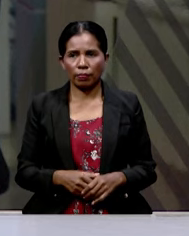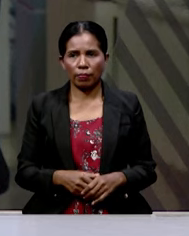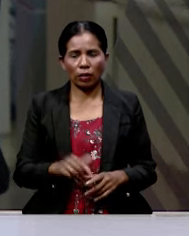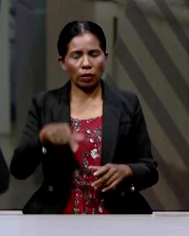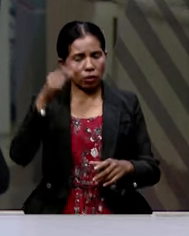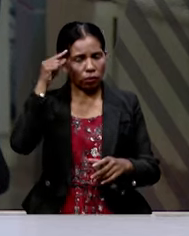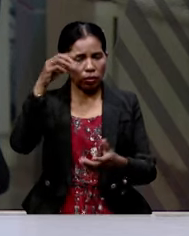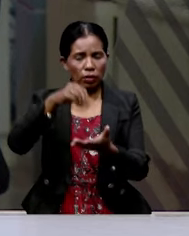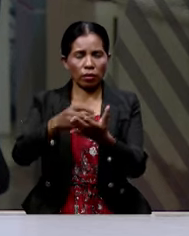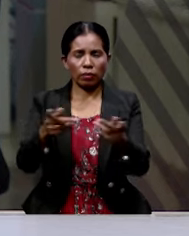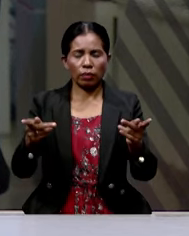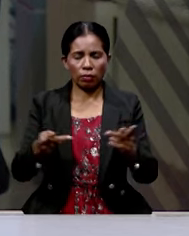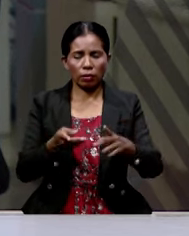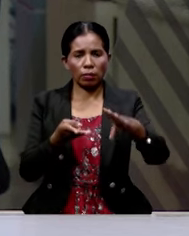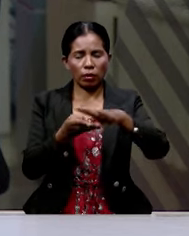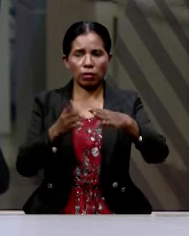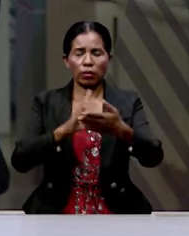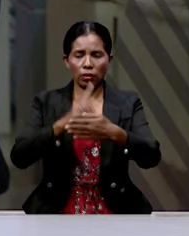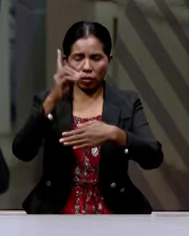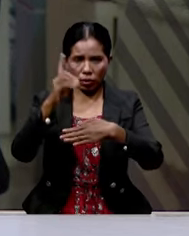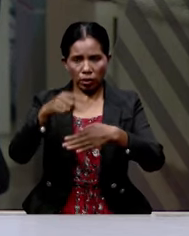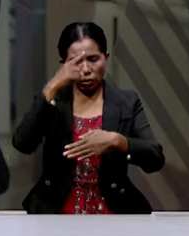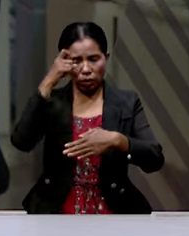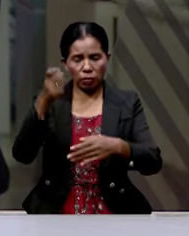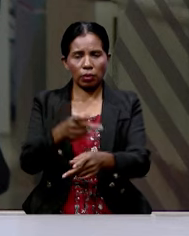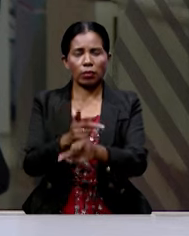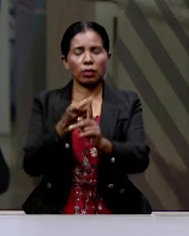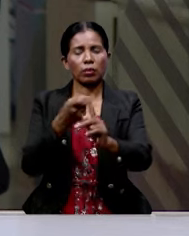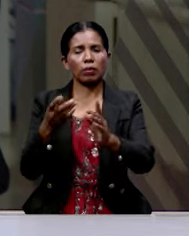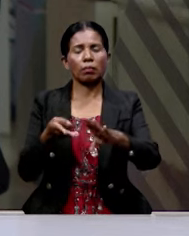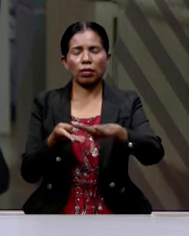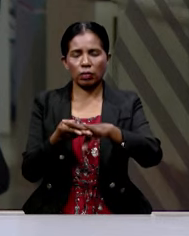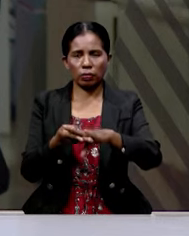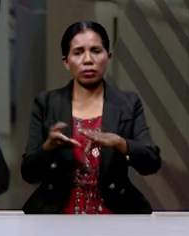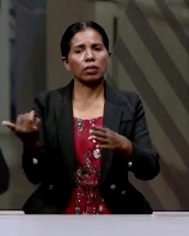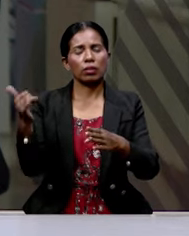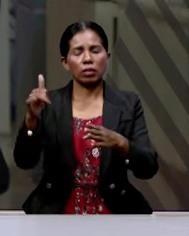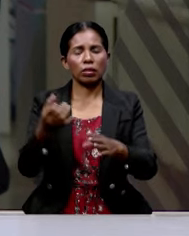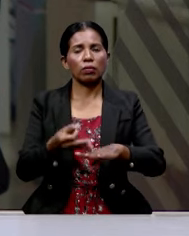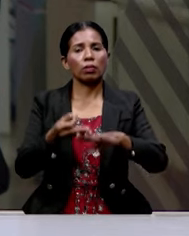Governo se cria condição para Banco de Desenvolvimento, tamba crédito se Banco Sira Juros Bot.